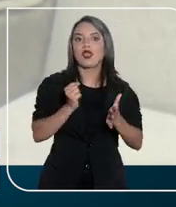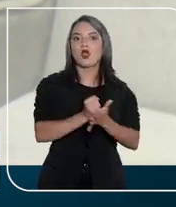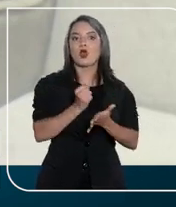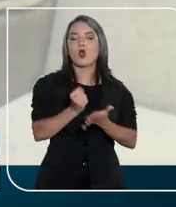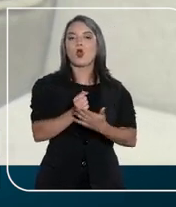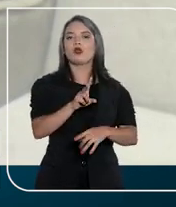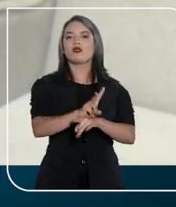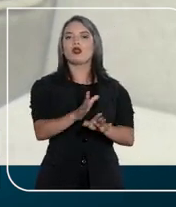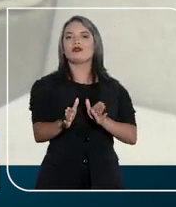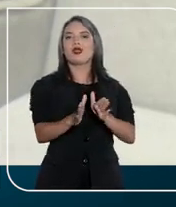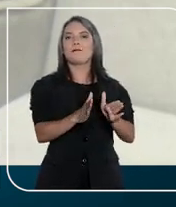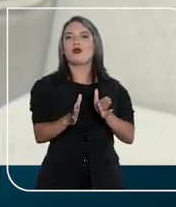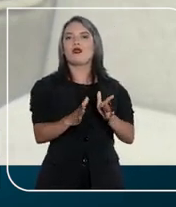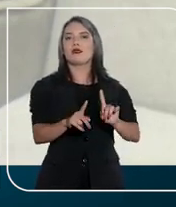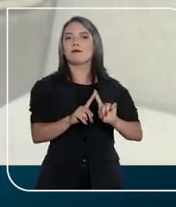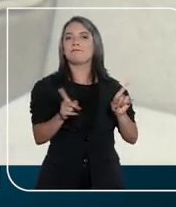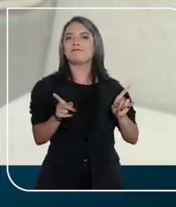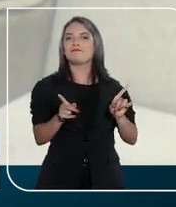acontece de forma